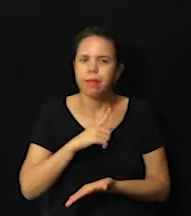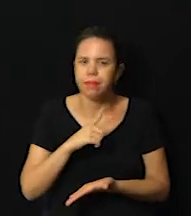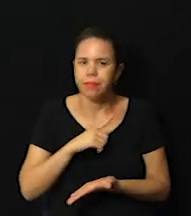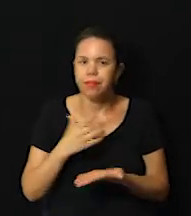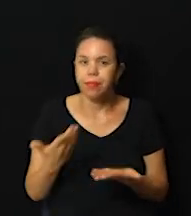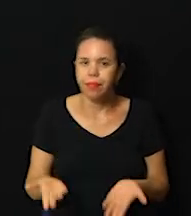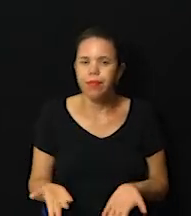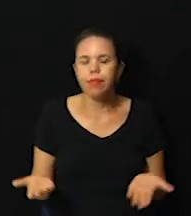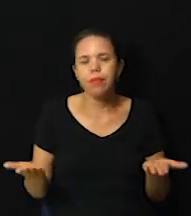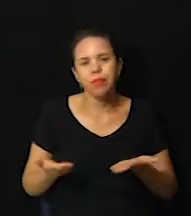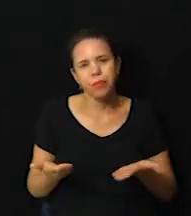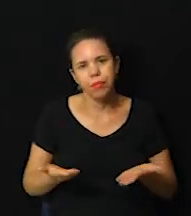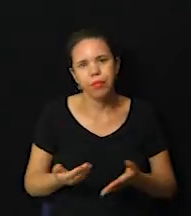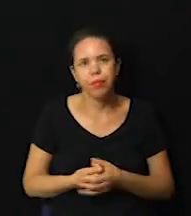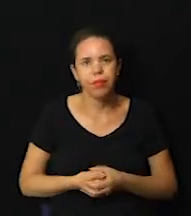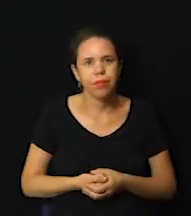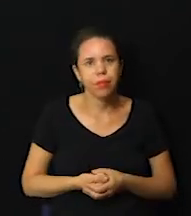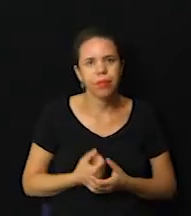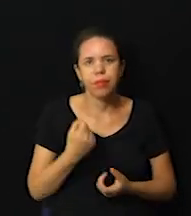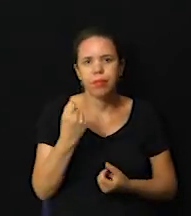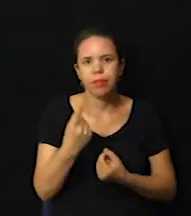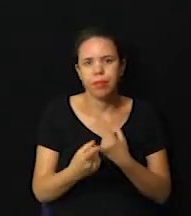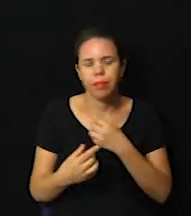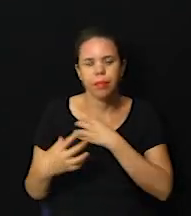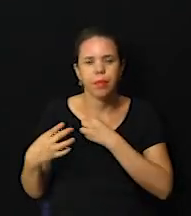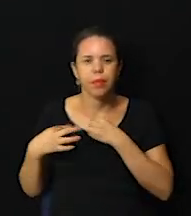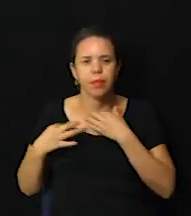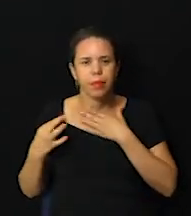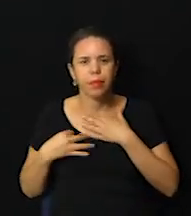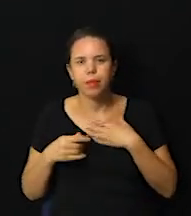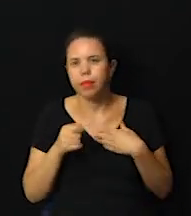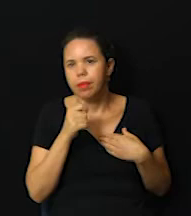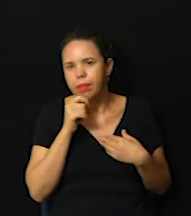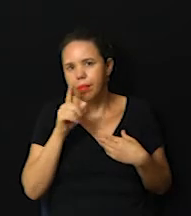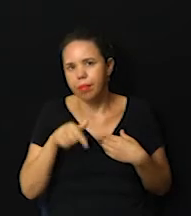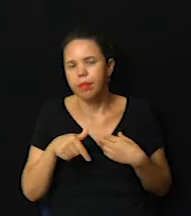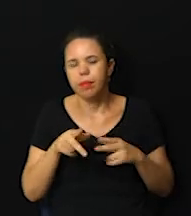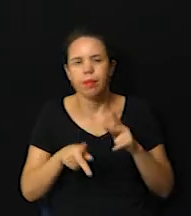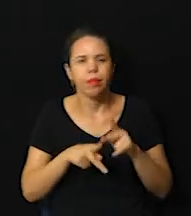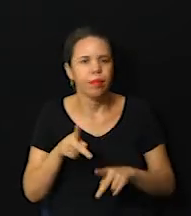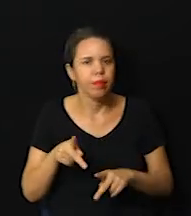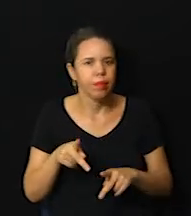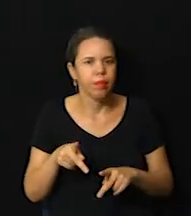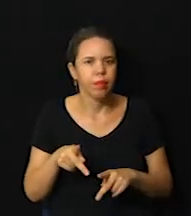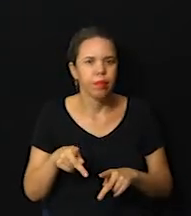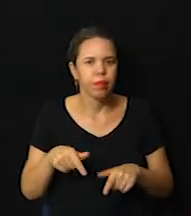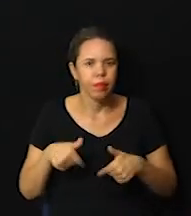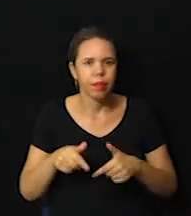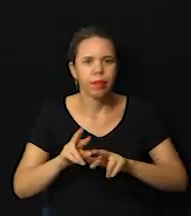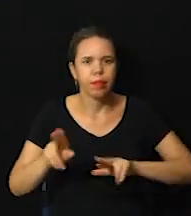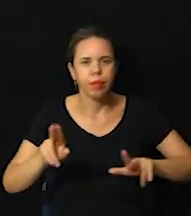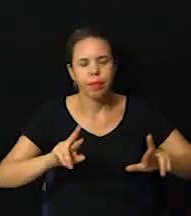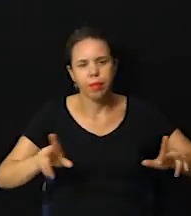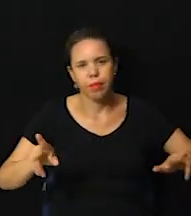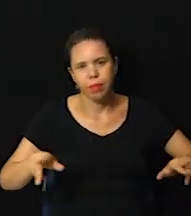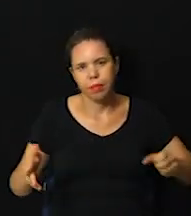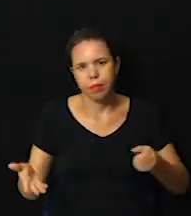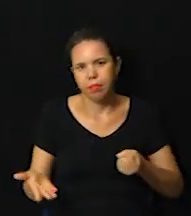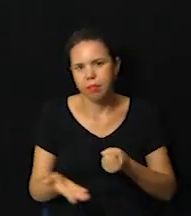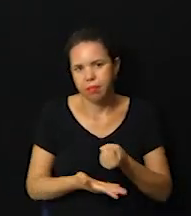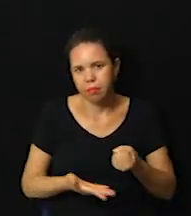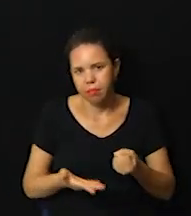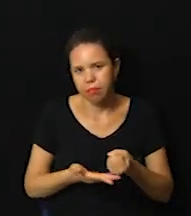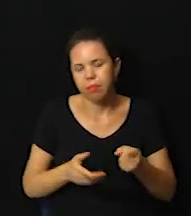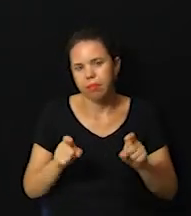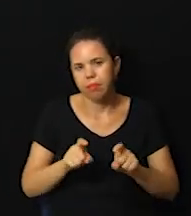E aí, hoje, na verdade, a gente está com alguns voluntários, mas assim, esses voluntários atuam de forma mais